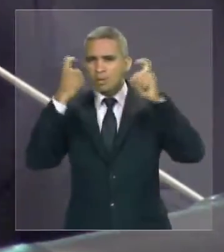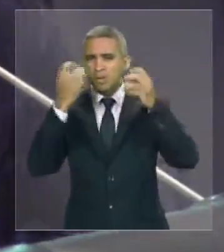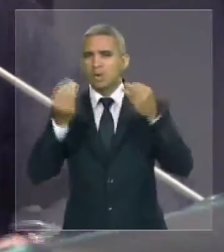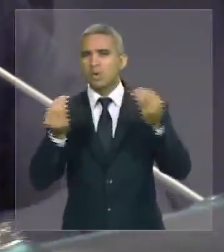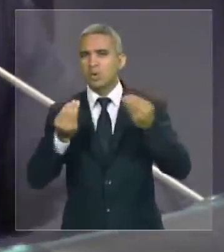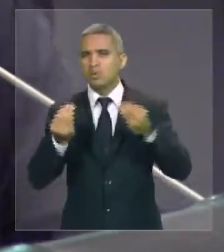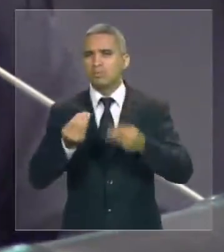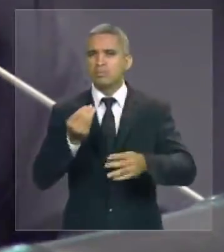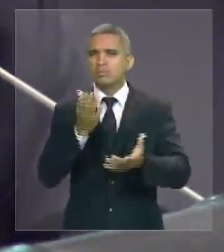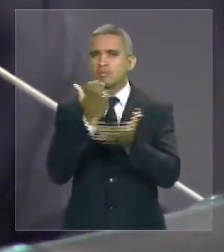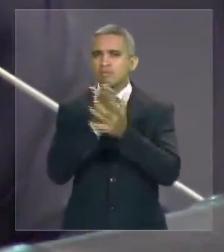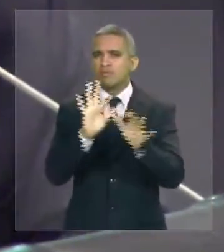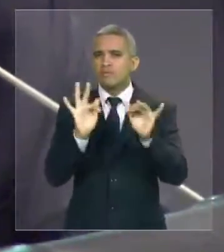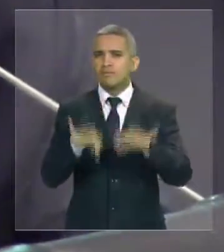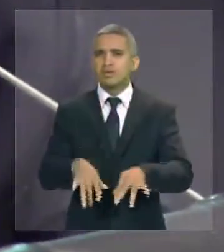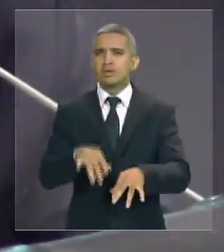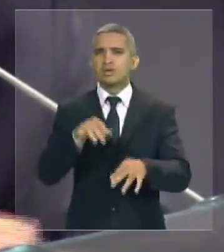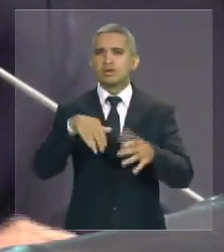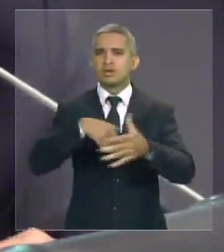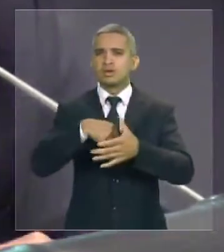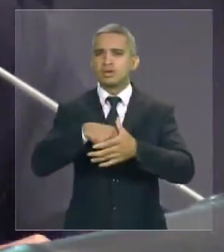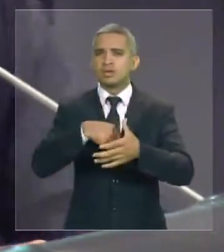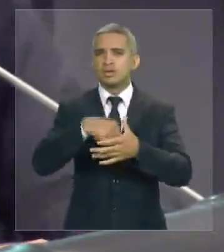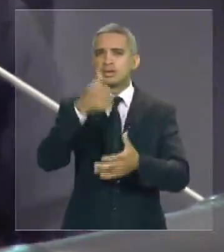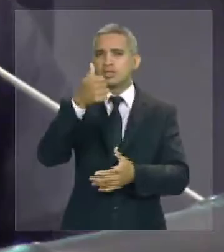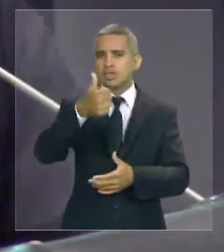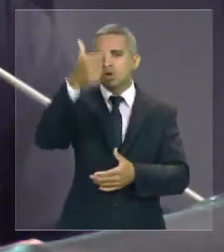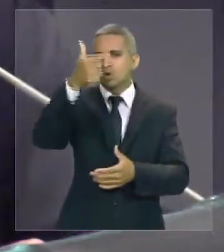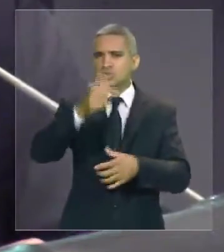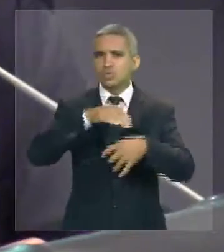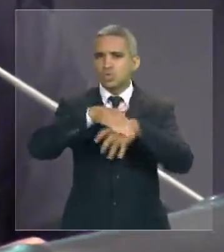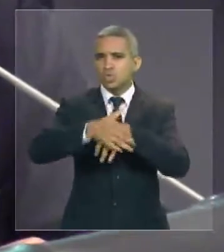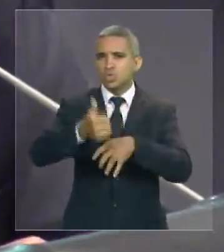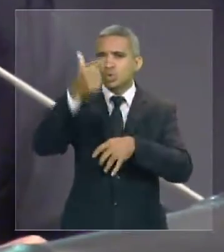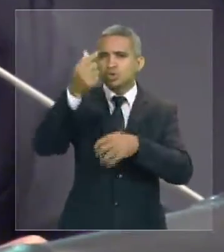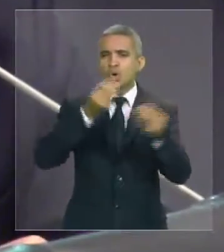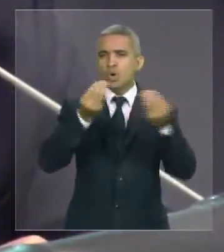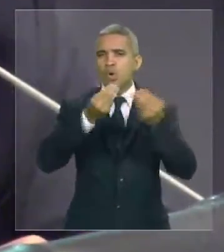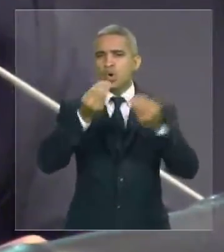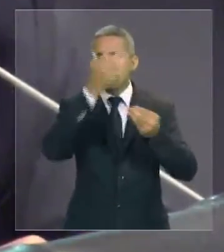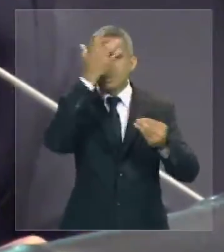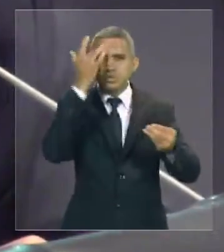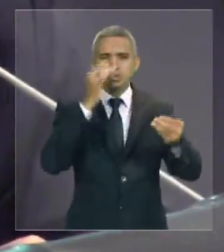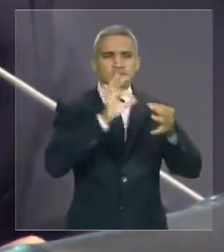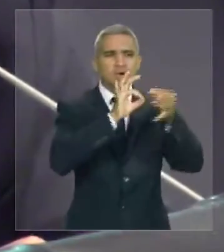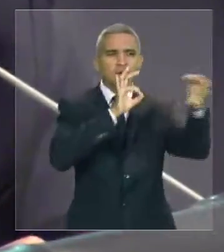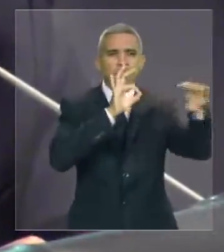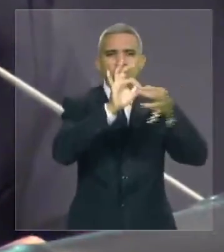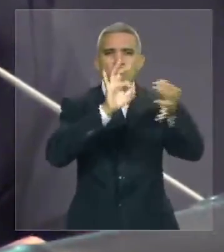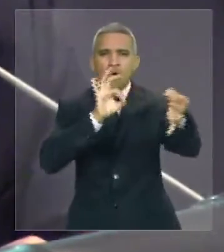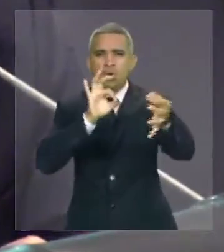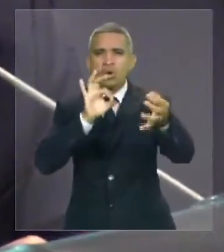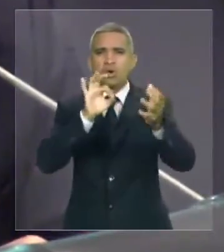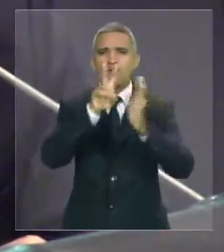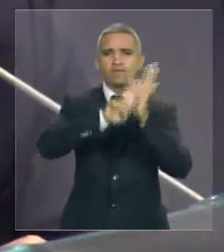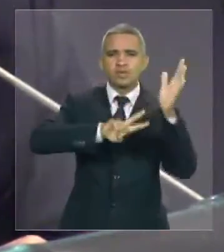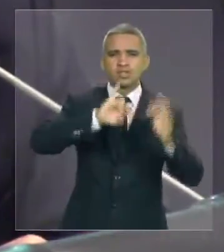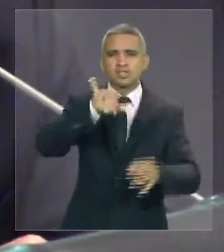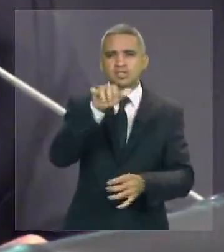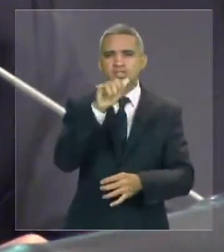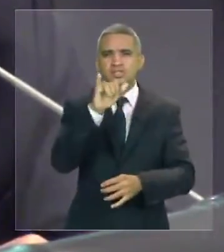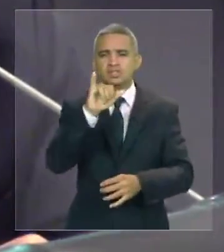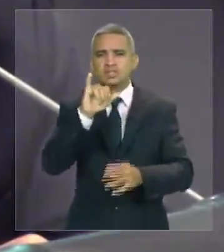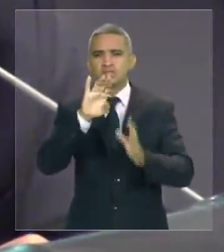Tavares, ele vai chegar 40 minutos depois sem segurança. Então, eram essas minhas palavras, dizer que essa questão, a gente